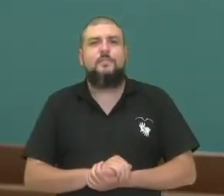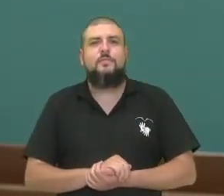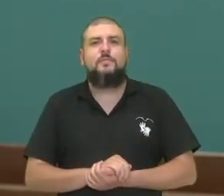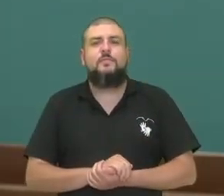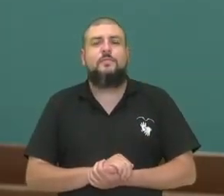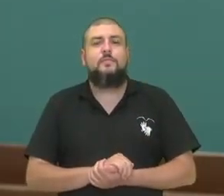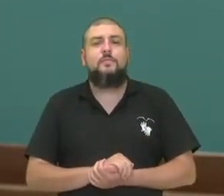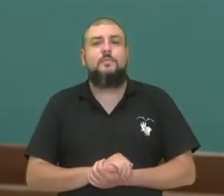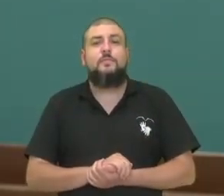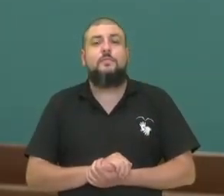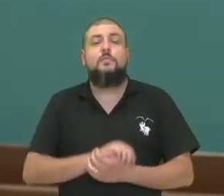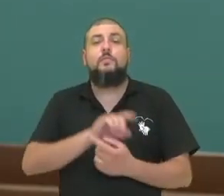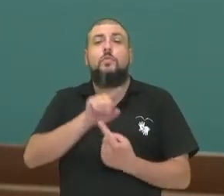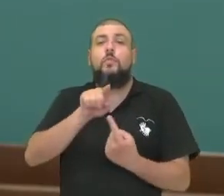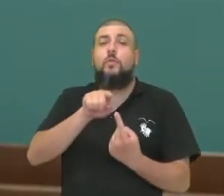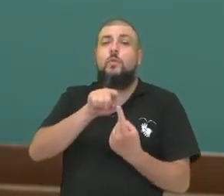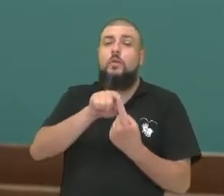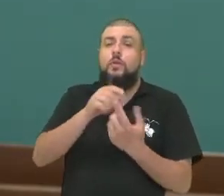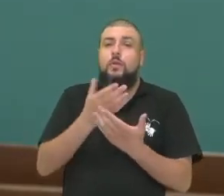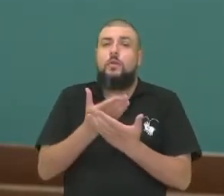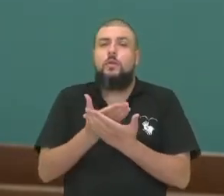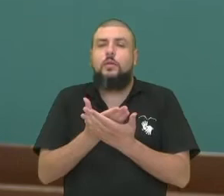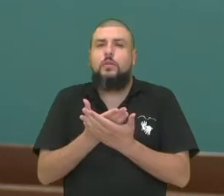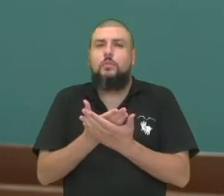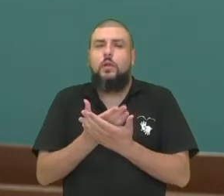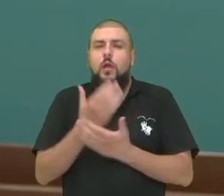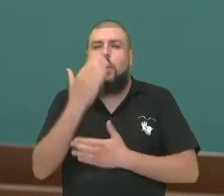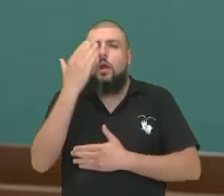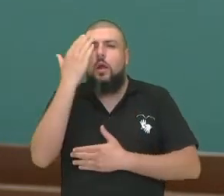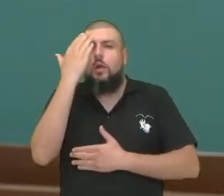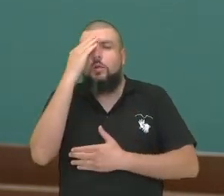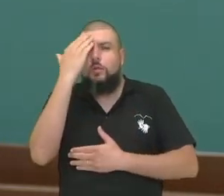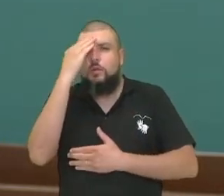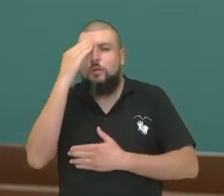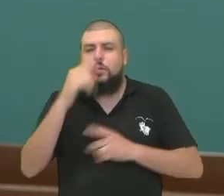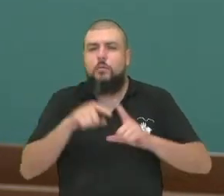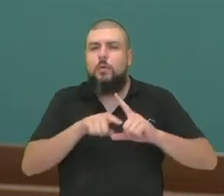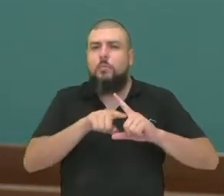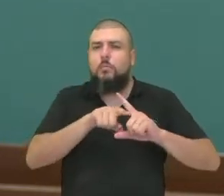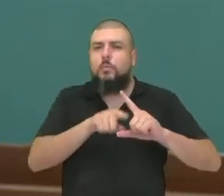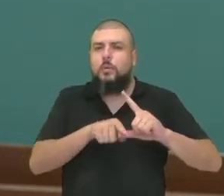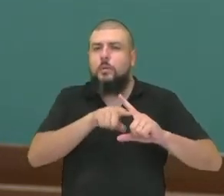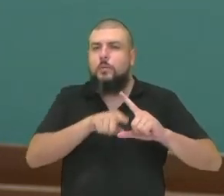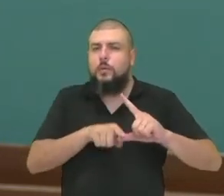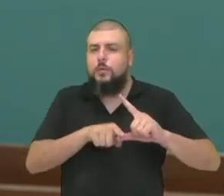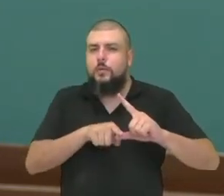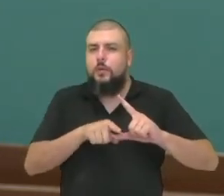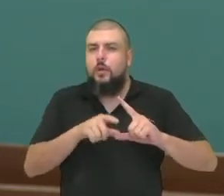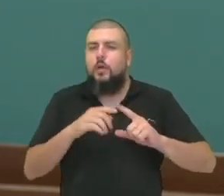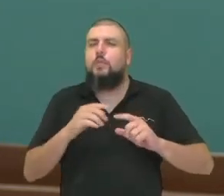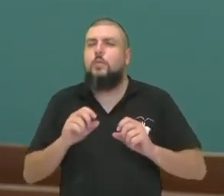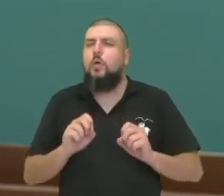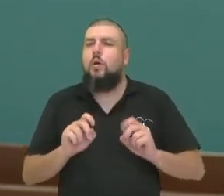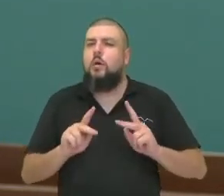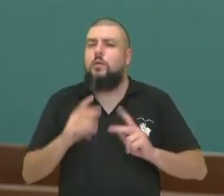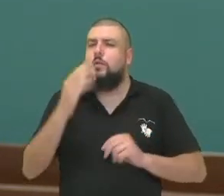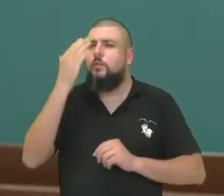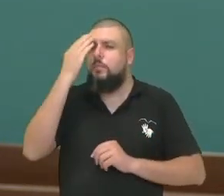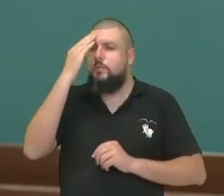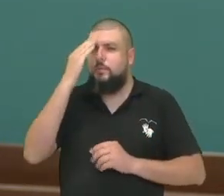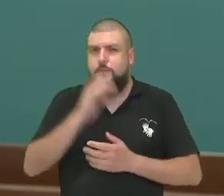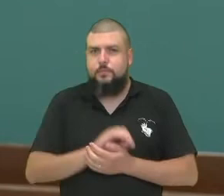qual que vai ser o objetivo da aula conceituar ângulos por meio de situações cotidianas vamos lá como entender o que que é um ângulo